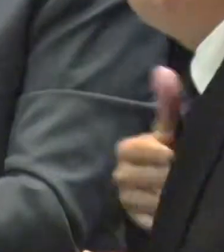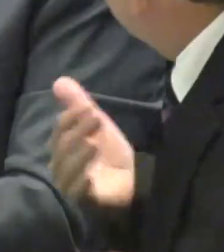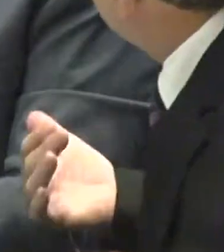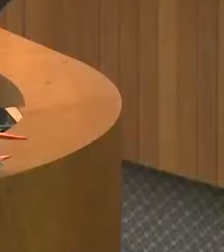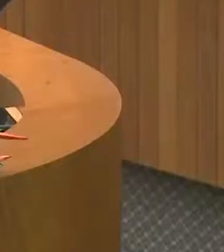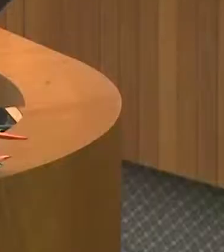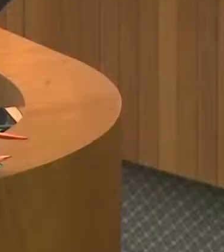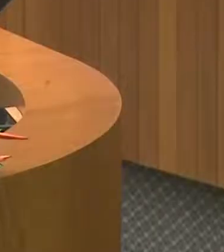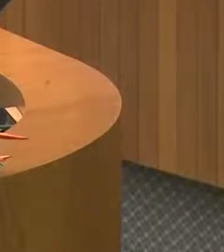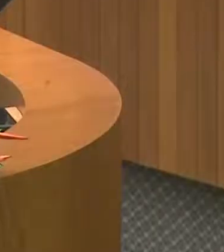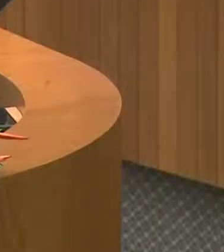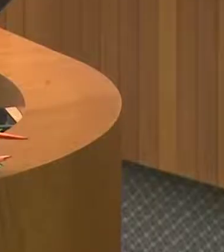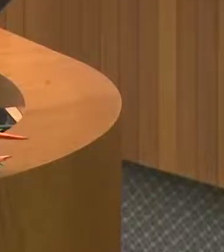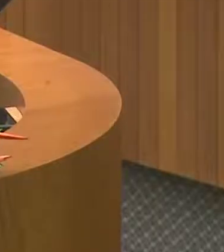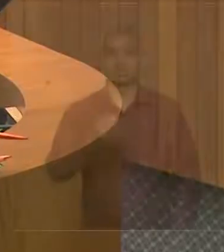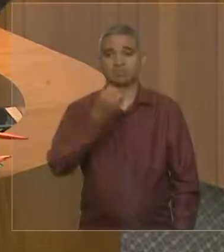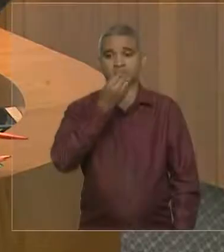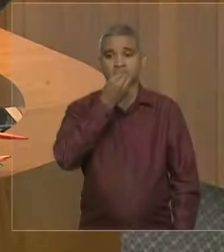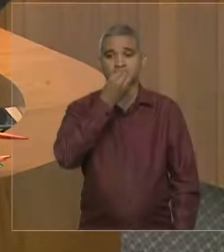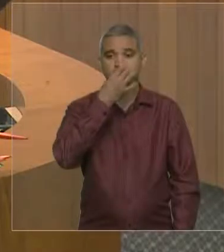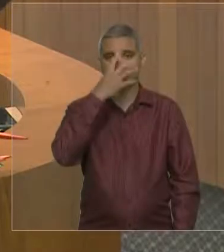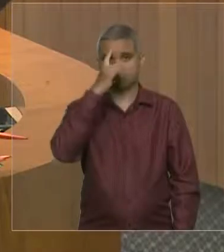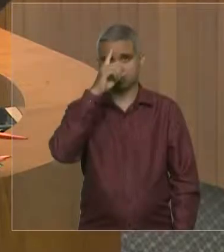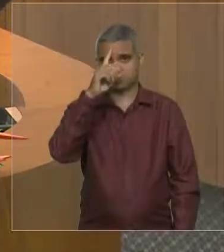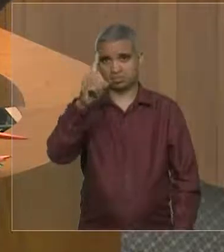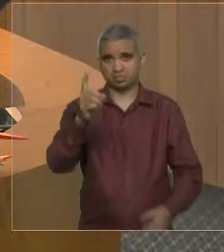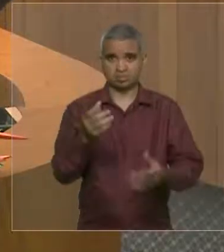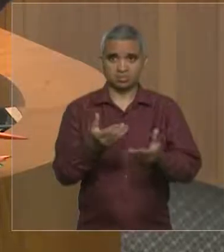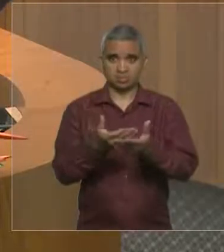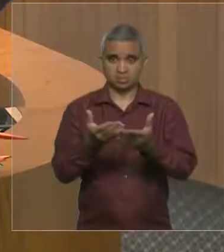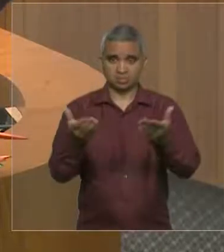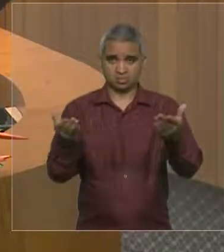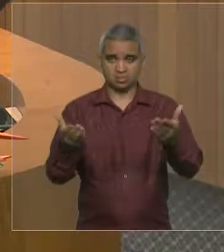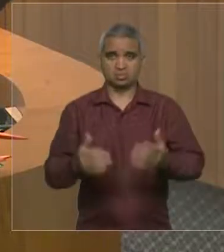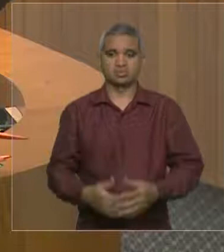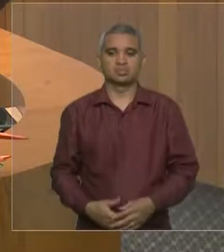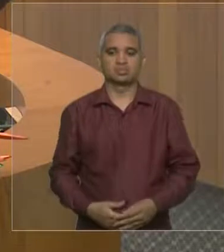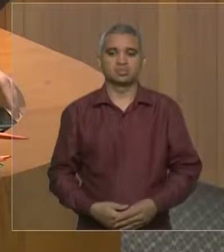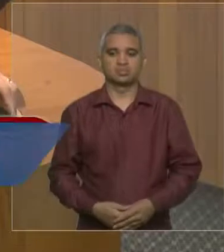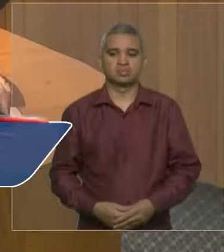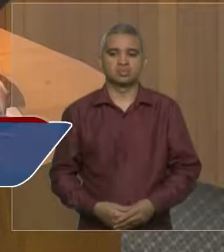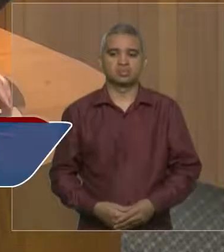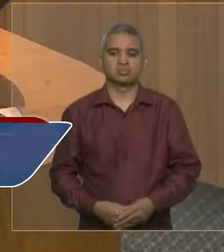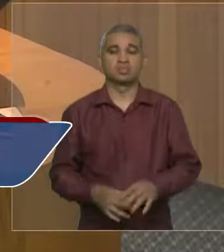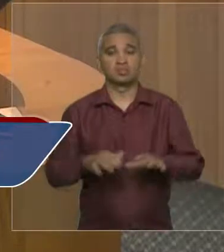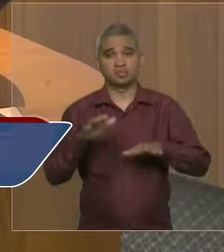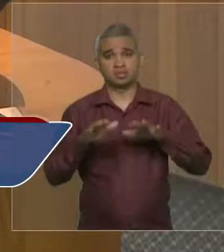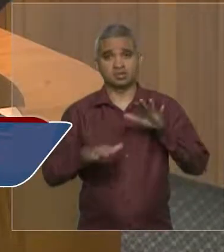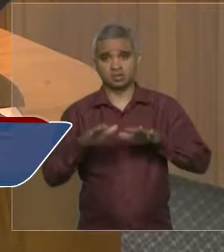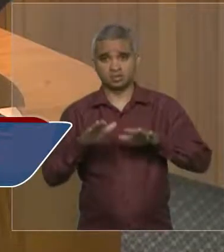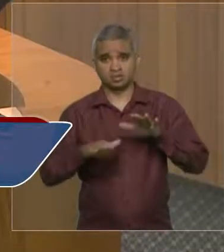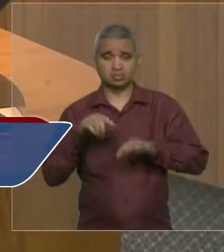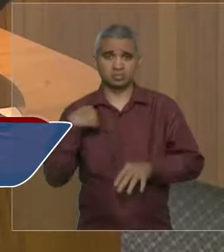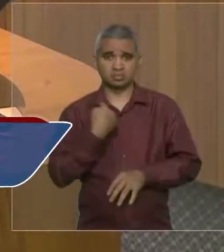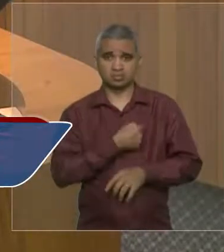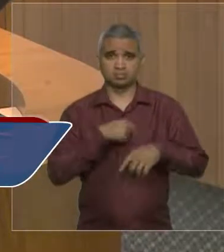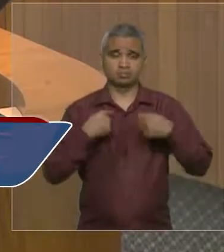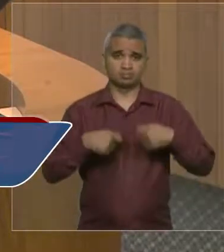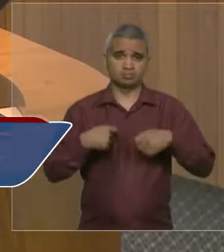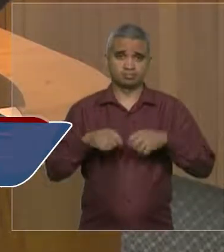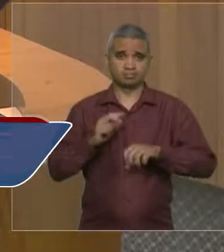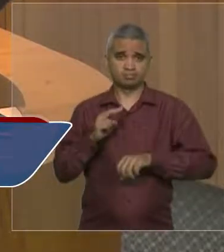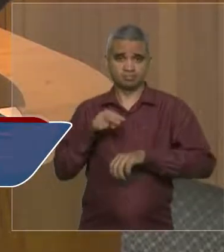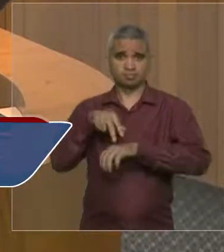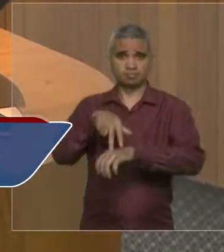Bom dia a todos. Muitas vezes a gente tem que se posicionar em relação a algumas situações